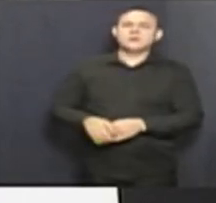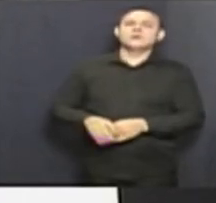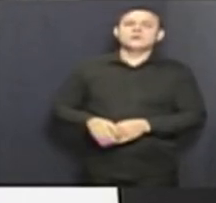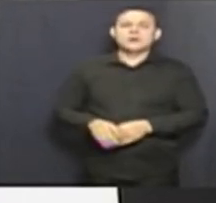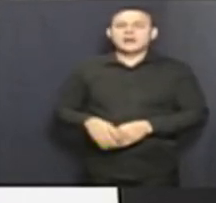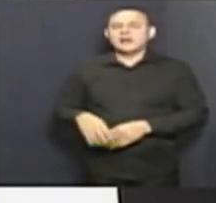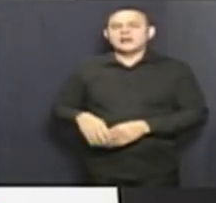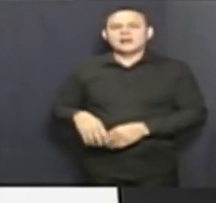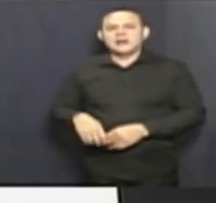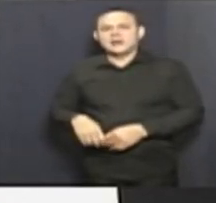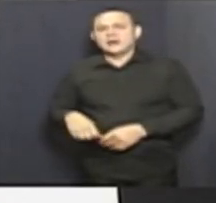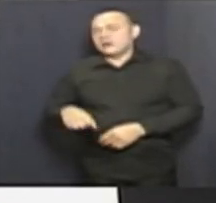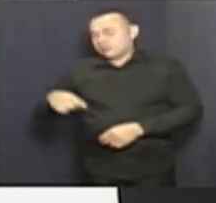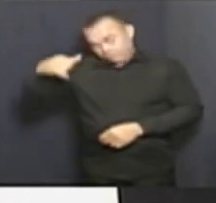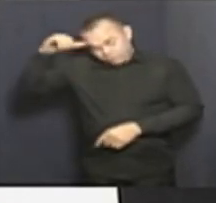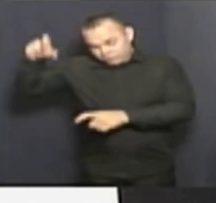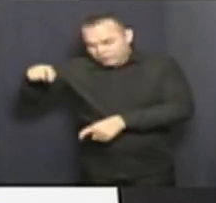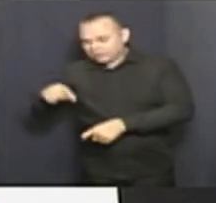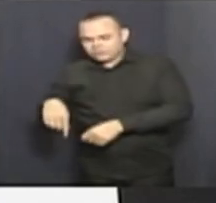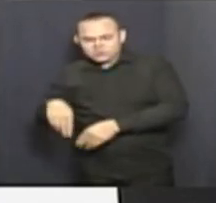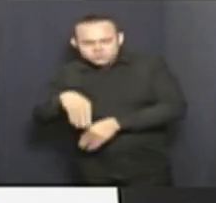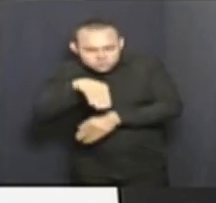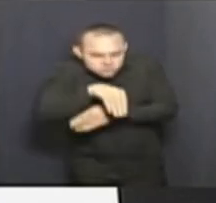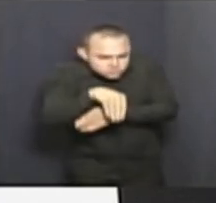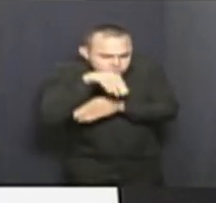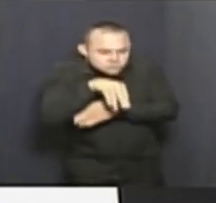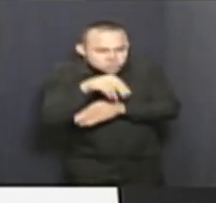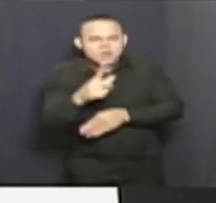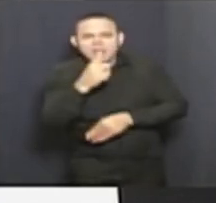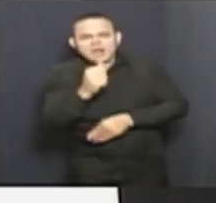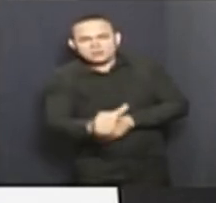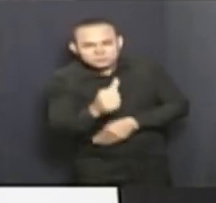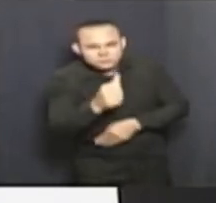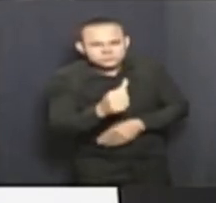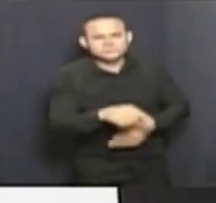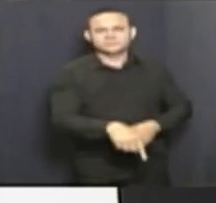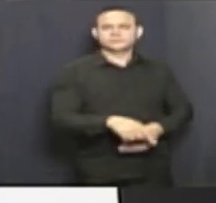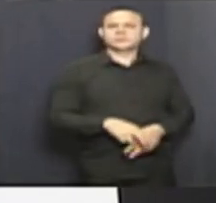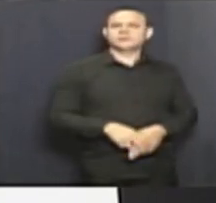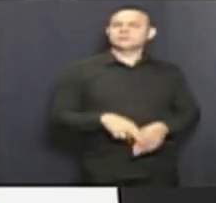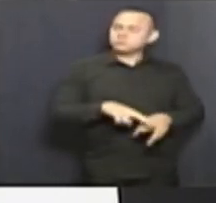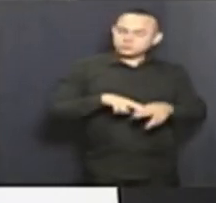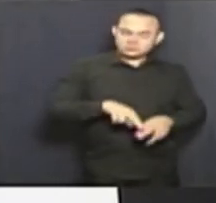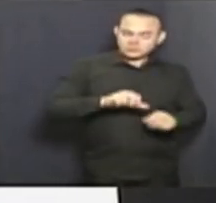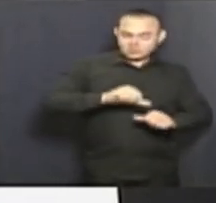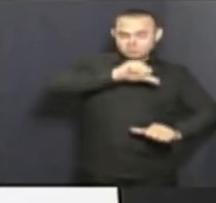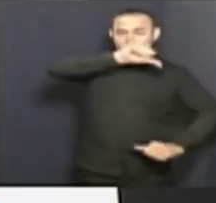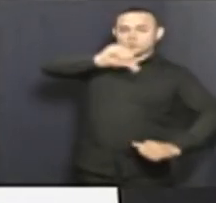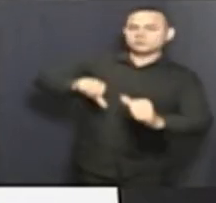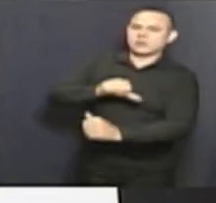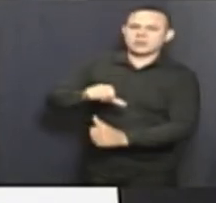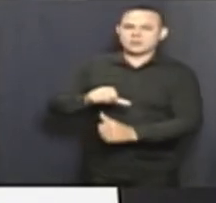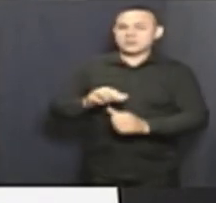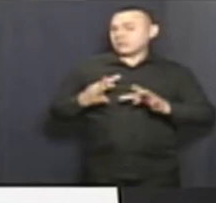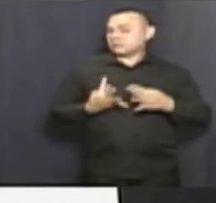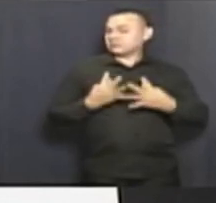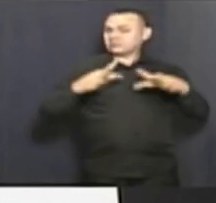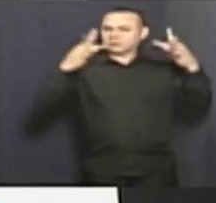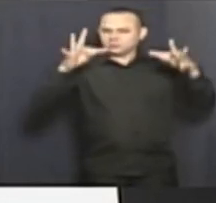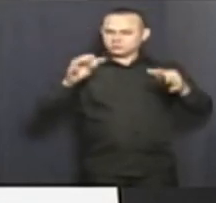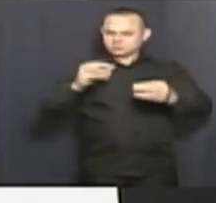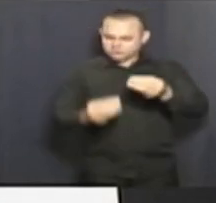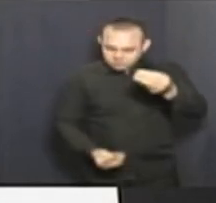para beber água a inversa à inversão seria o correto essa tecnologia já desenvolvida